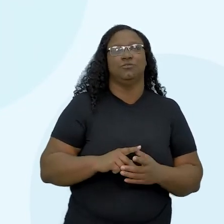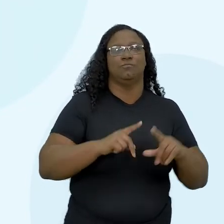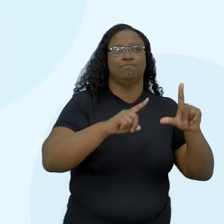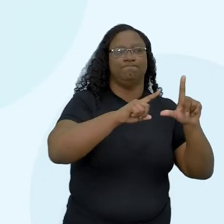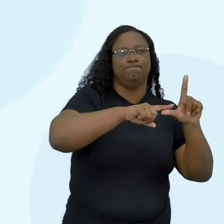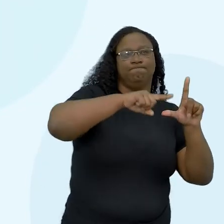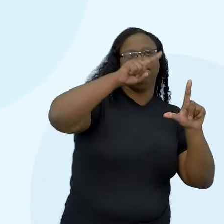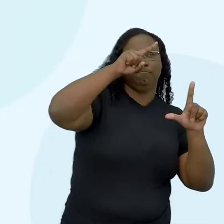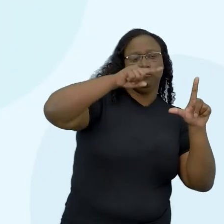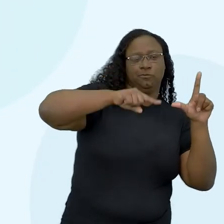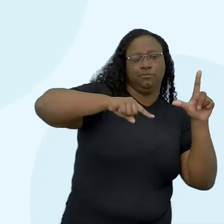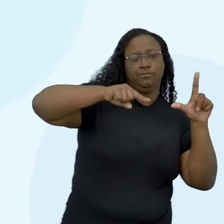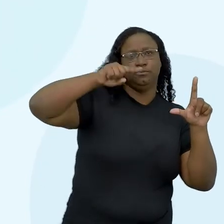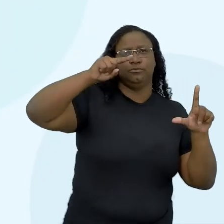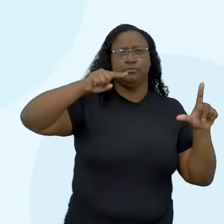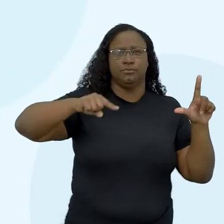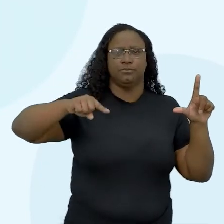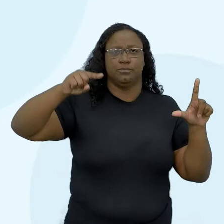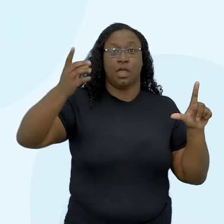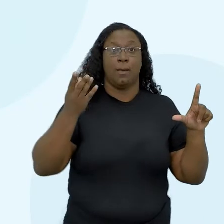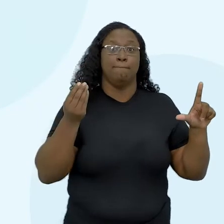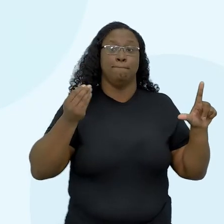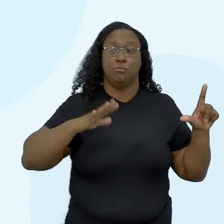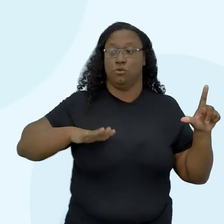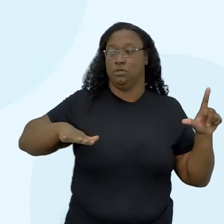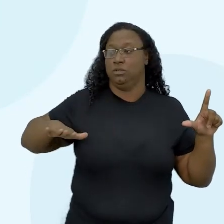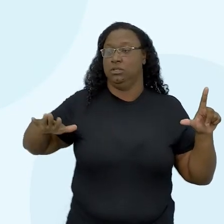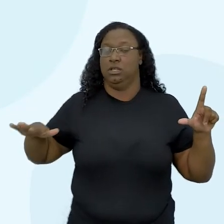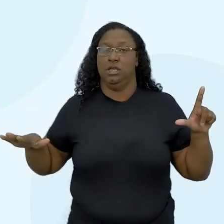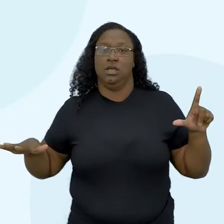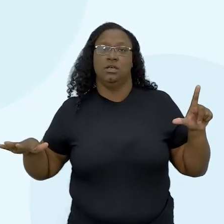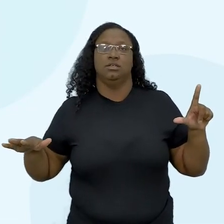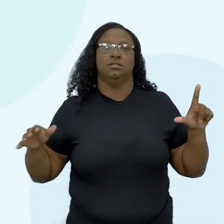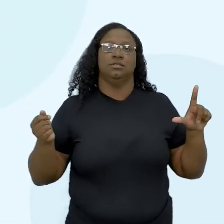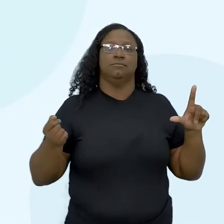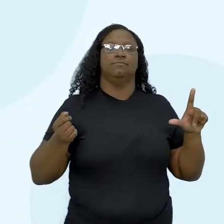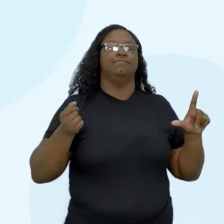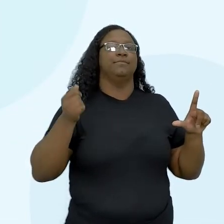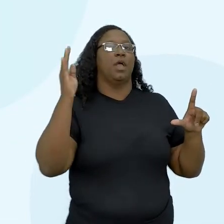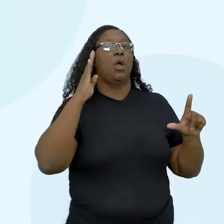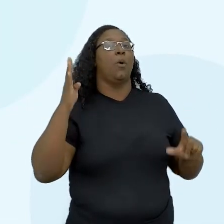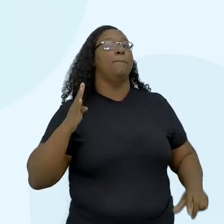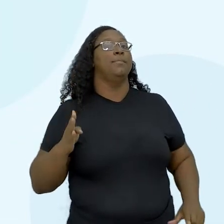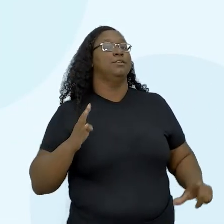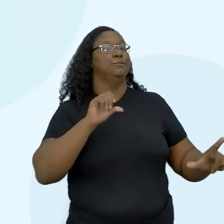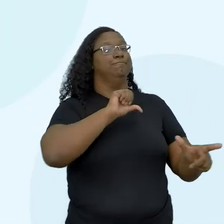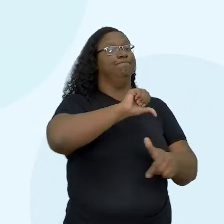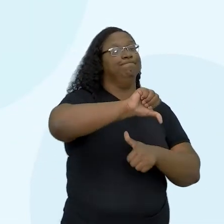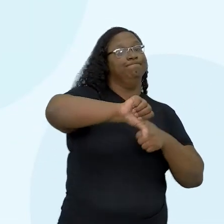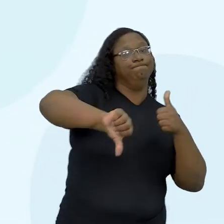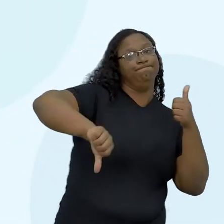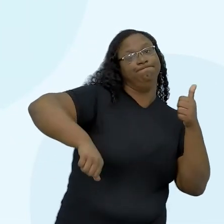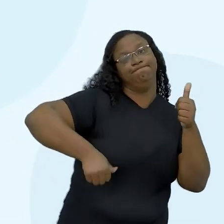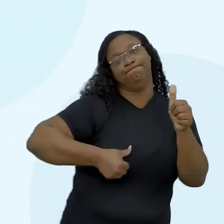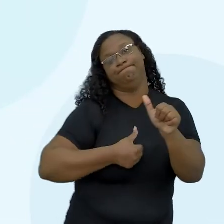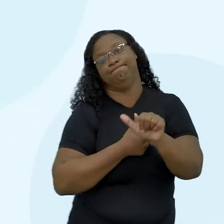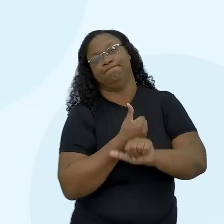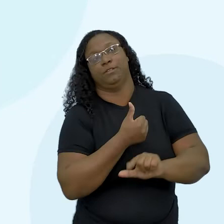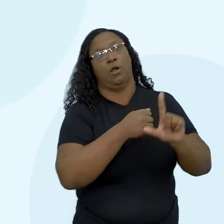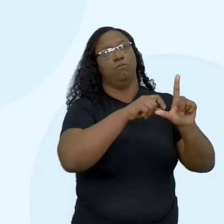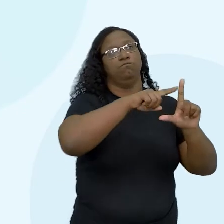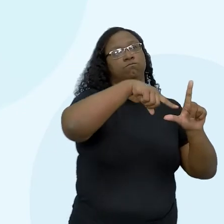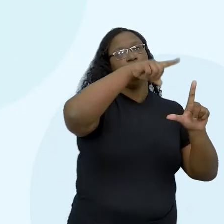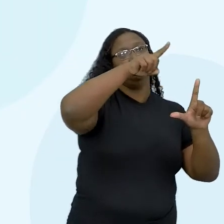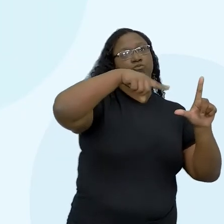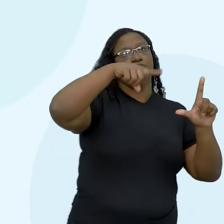sim, né? Ou seja, muita criança, pouquinhos. O Brasil está invertendo essa pirâmide. Lá